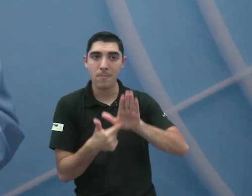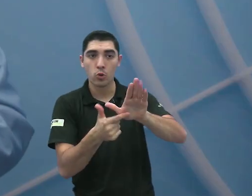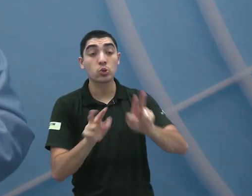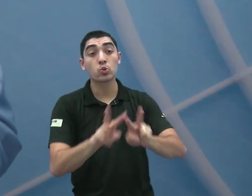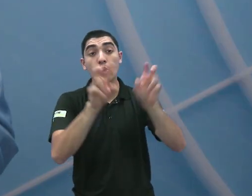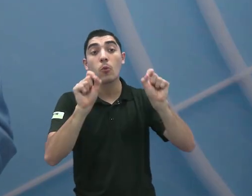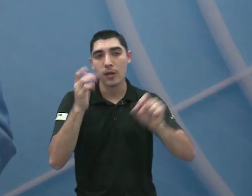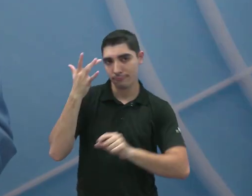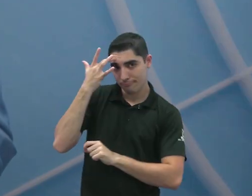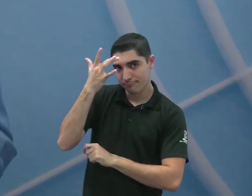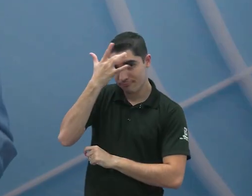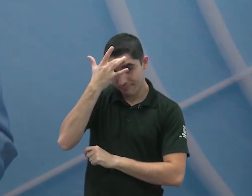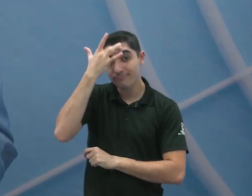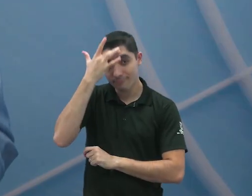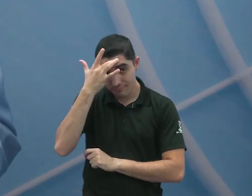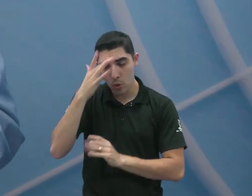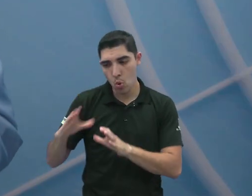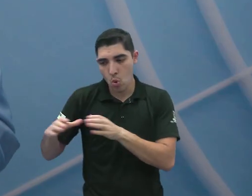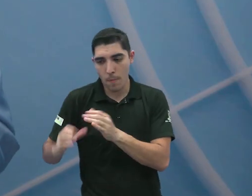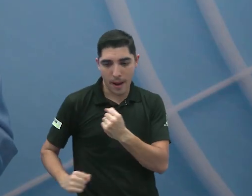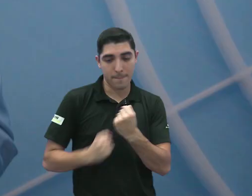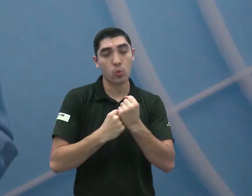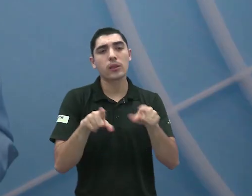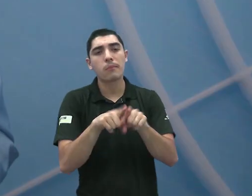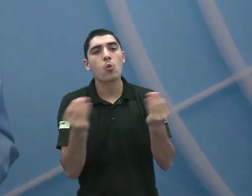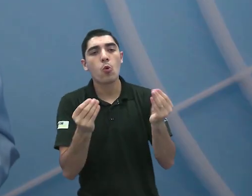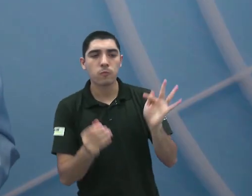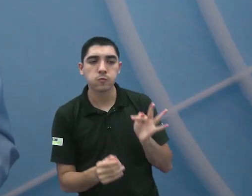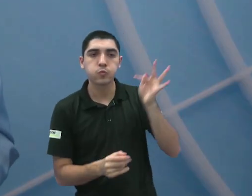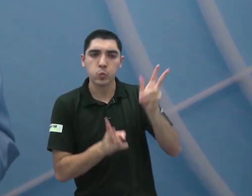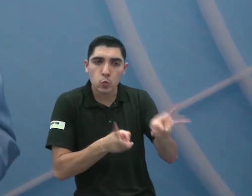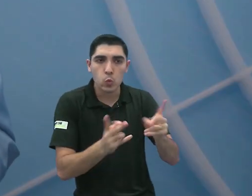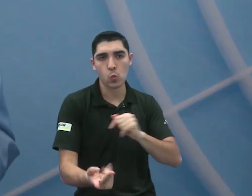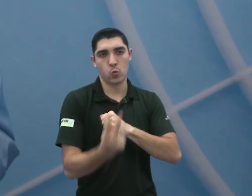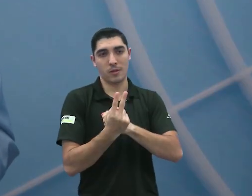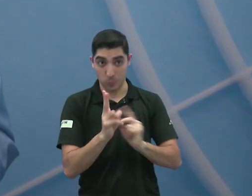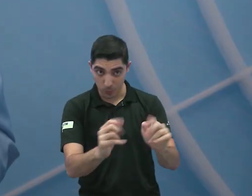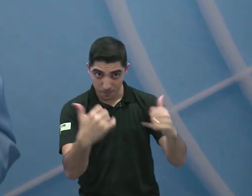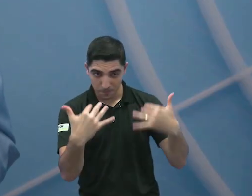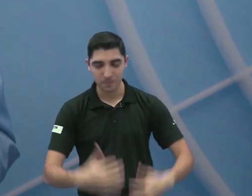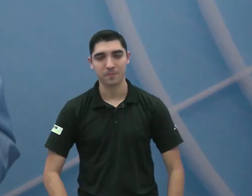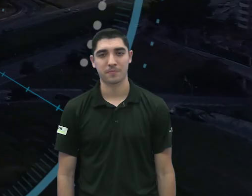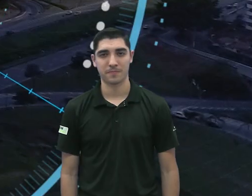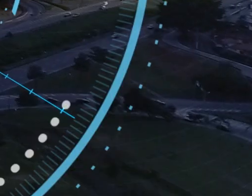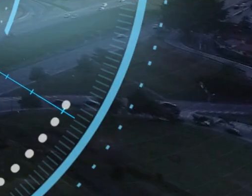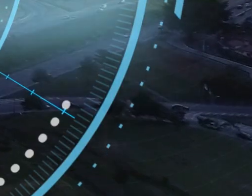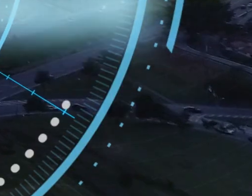bloco, vamos falar sobre saúde mental, redes de apoio e o futuro do cuidado. Fique com a gente.